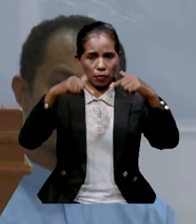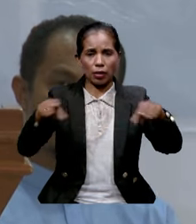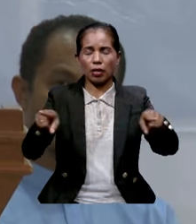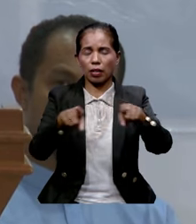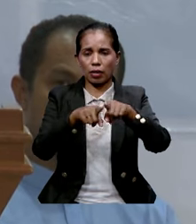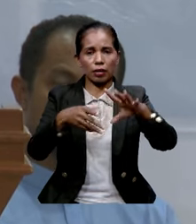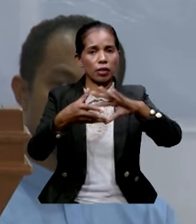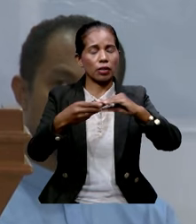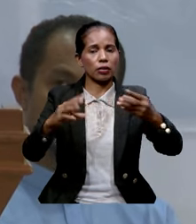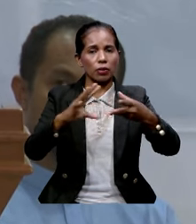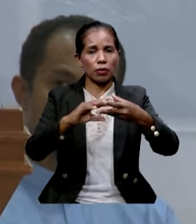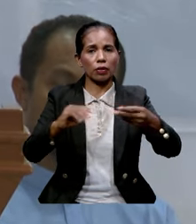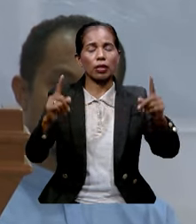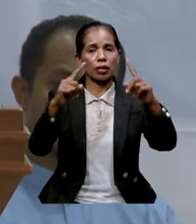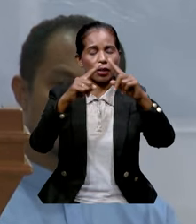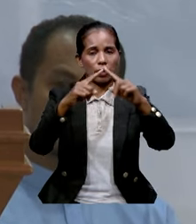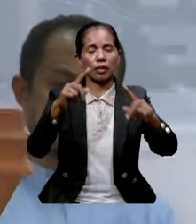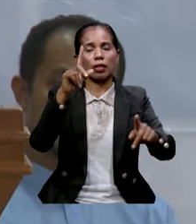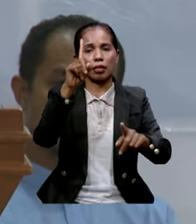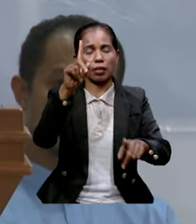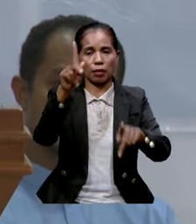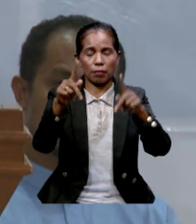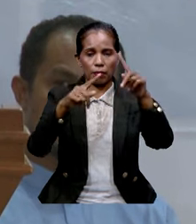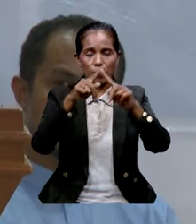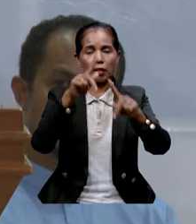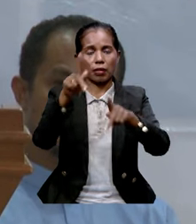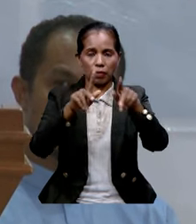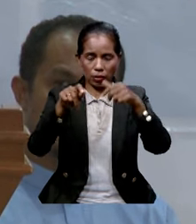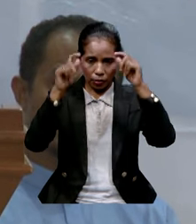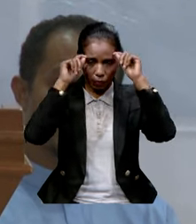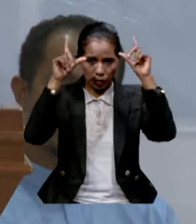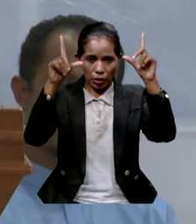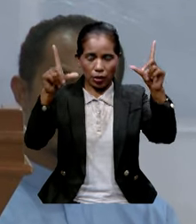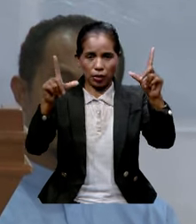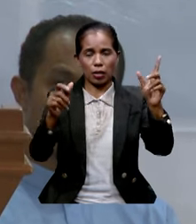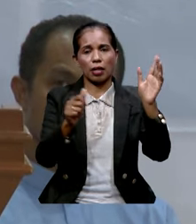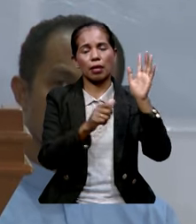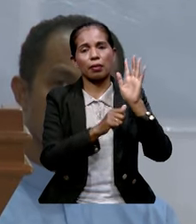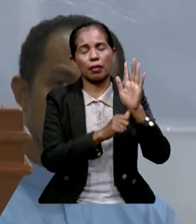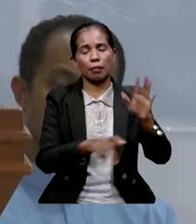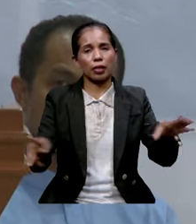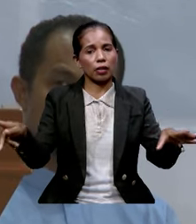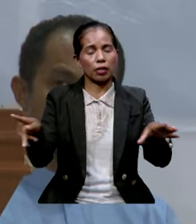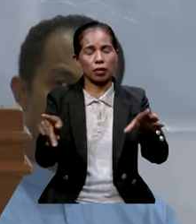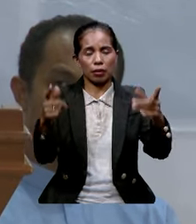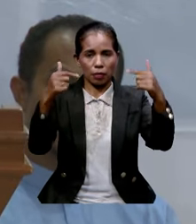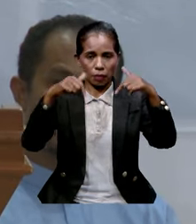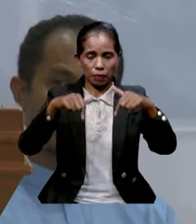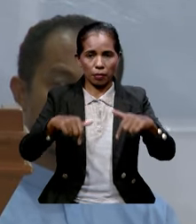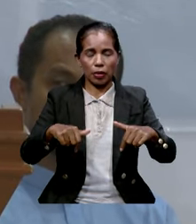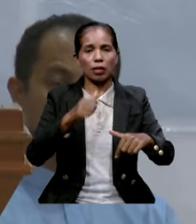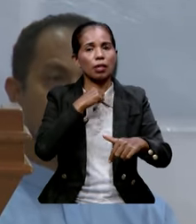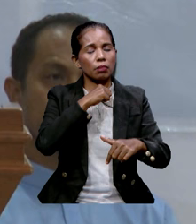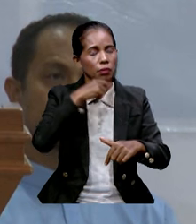povo timorense, que desejava ardentemente a presença do Santo Padre Francisco